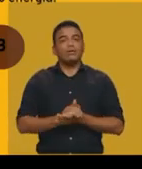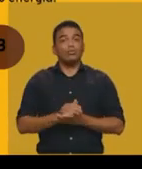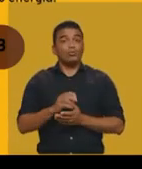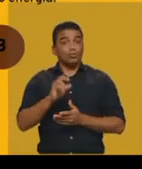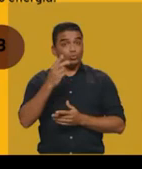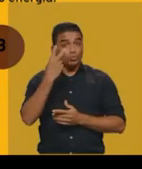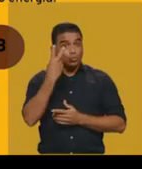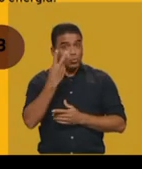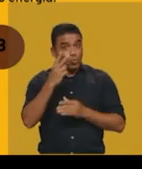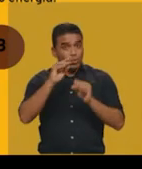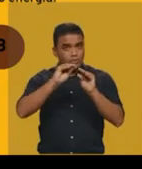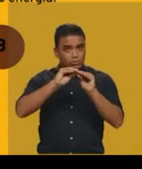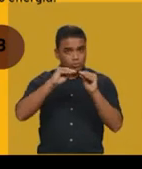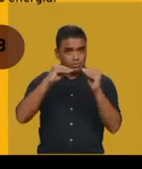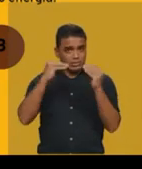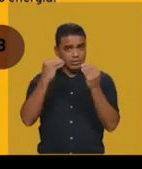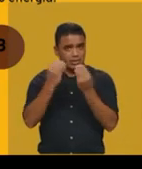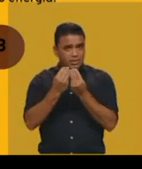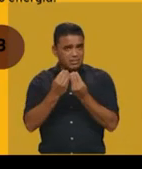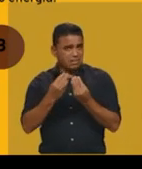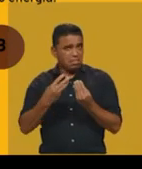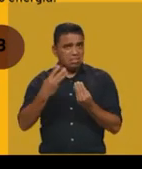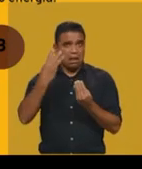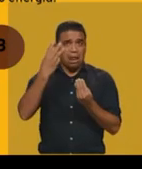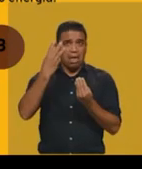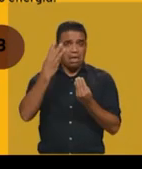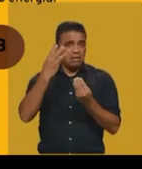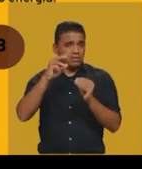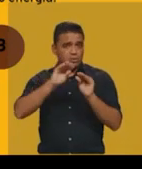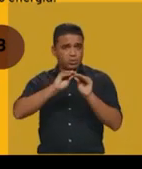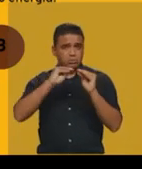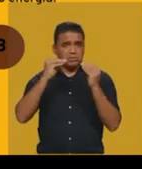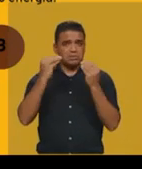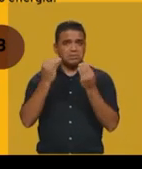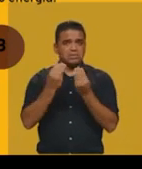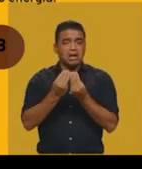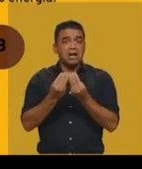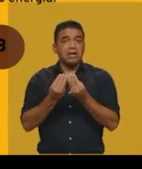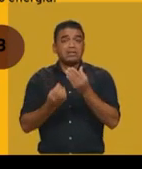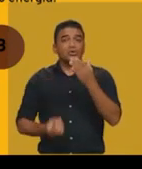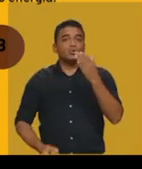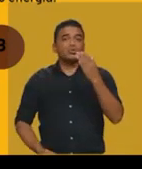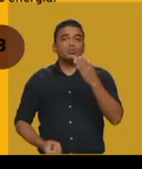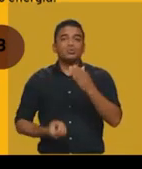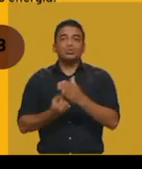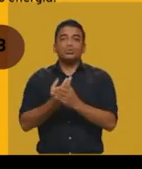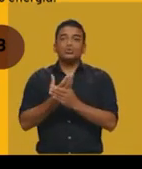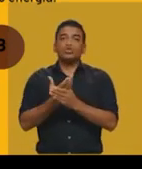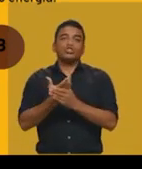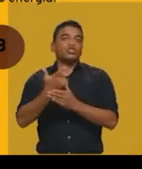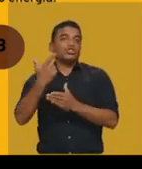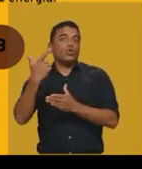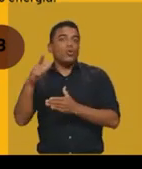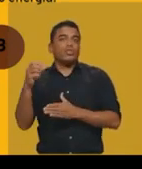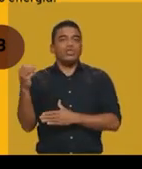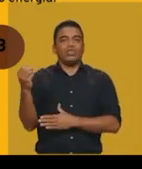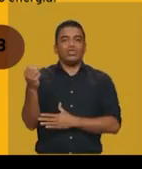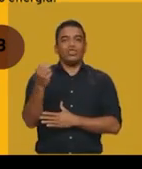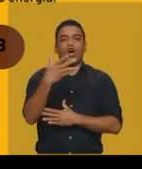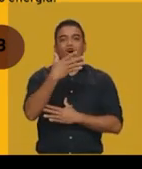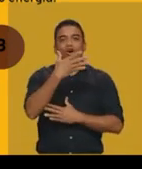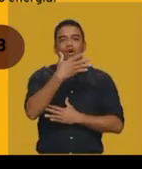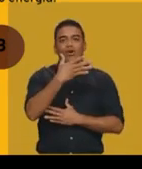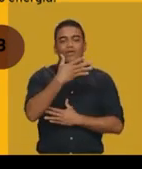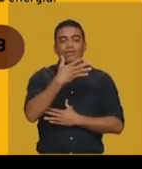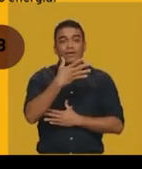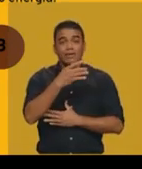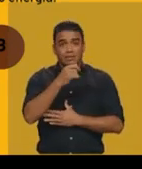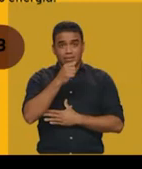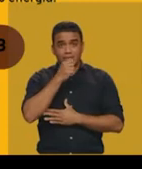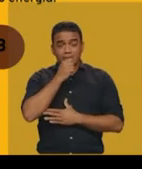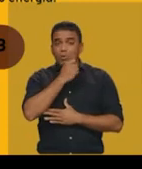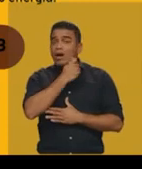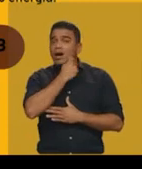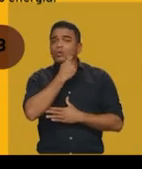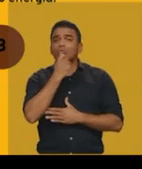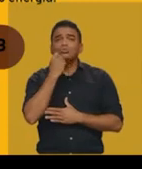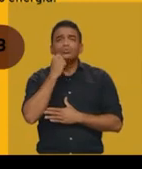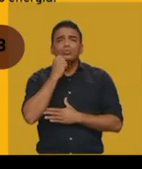substâncias sofrem a transformação que dá origem a uma única substância diferente. Segundo a autora